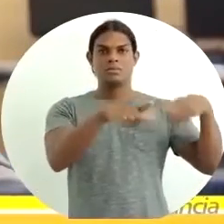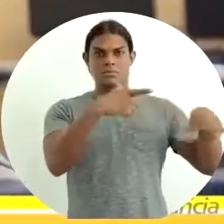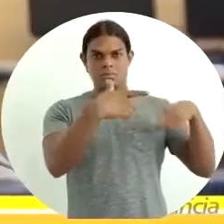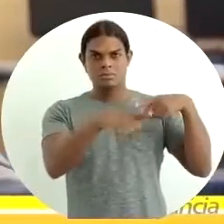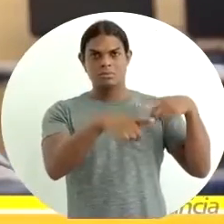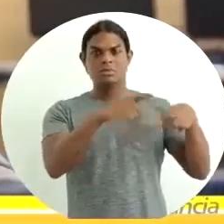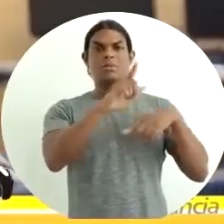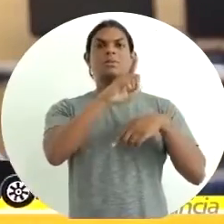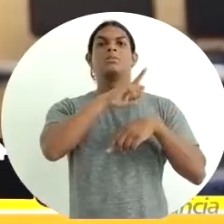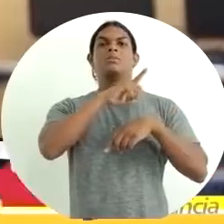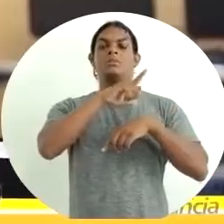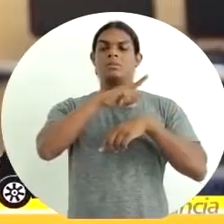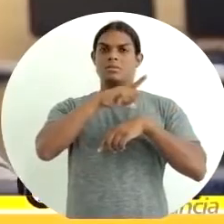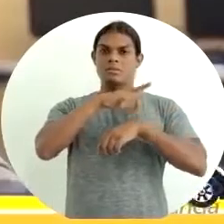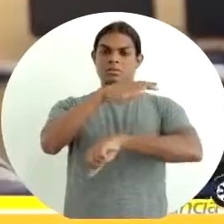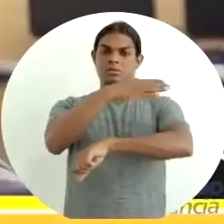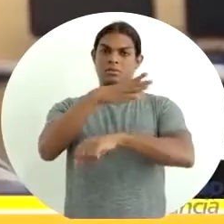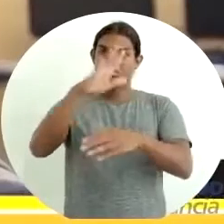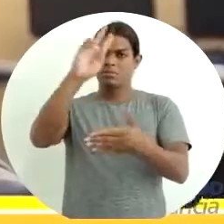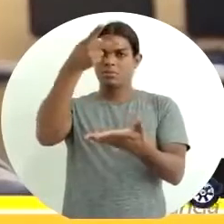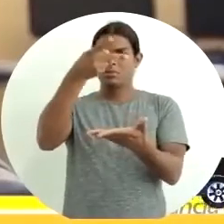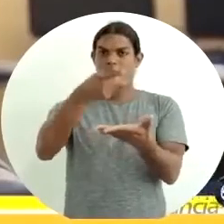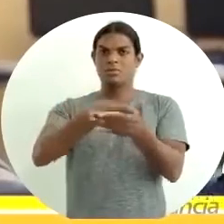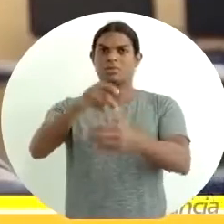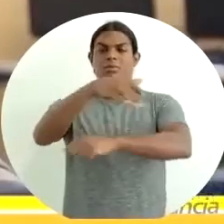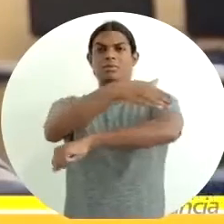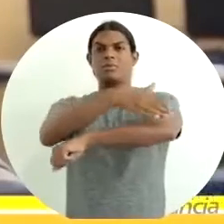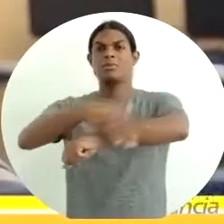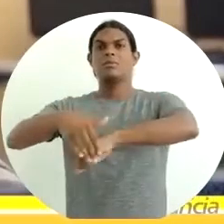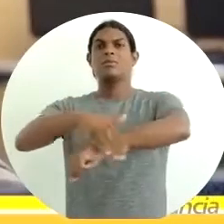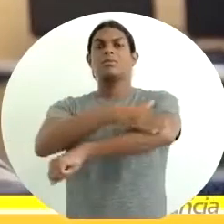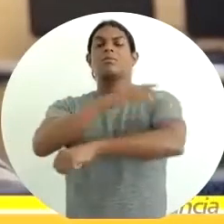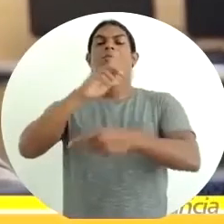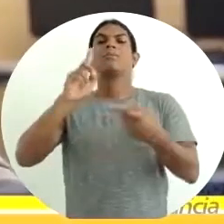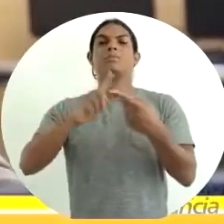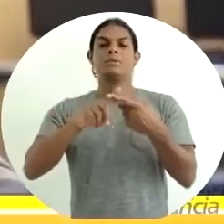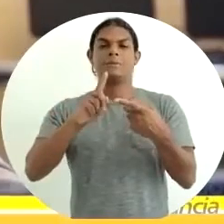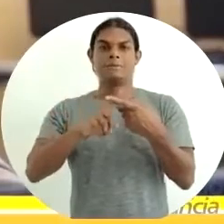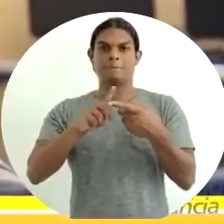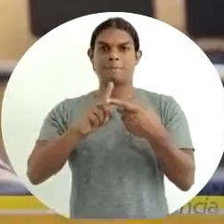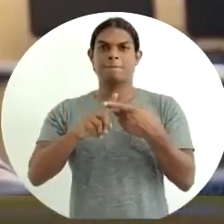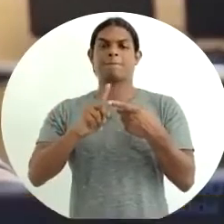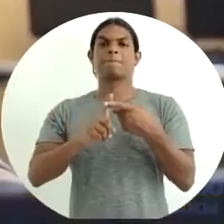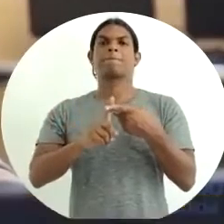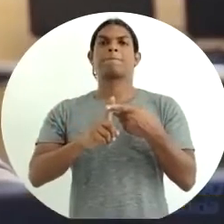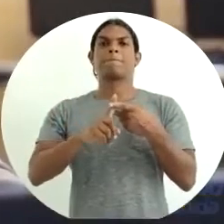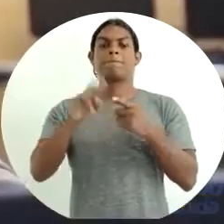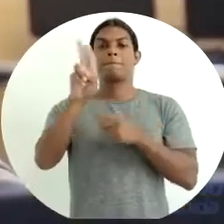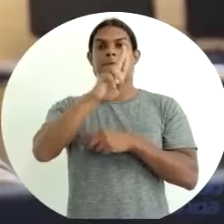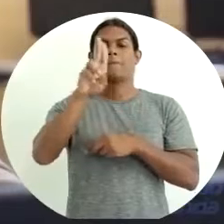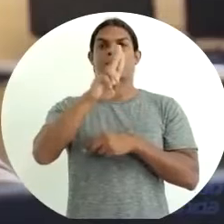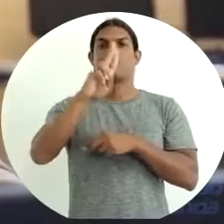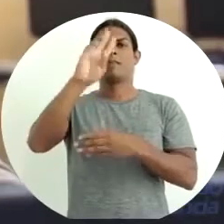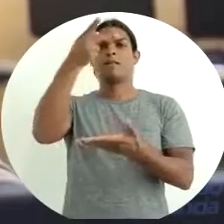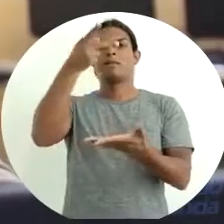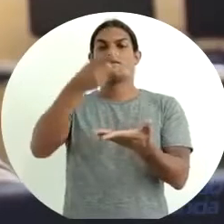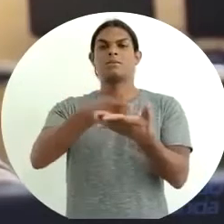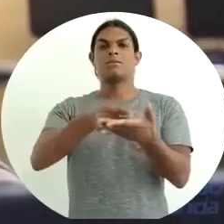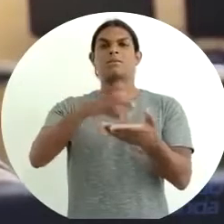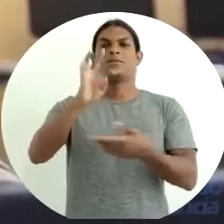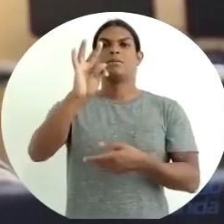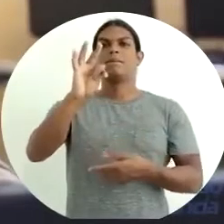vier a sofrer um acidente, este é um acidente do trabalho, e o chamado, inclusive, acidente de trajeto. É um acidente de